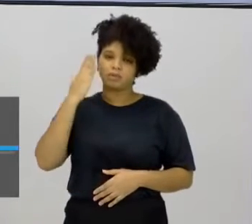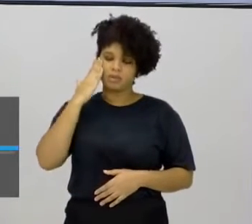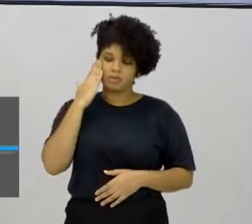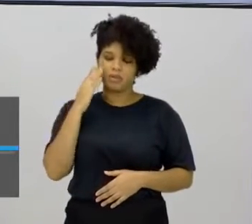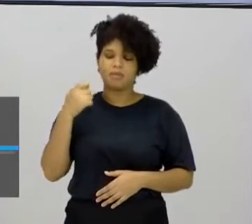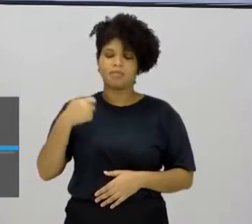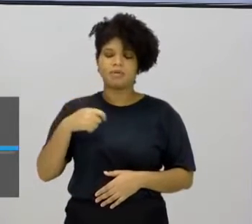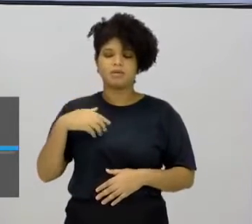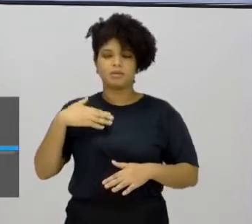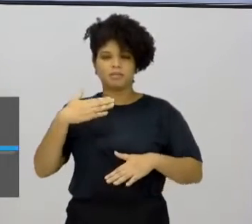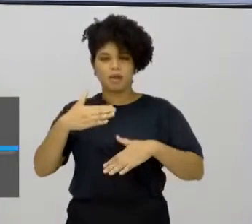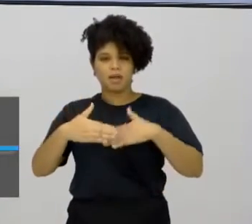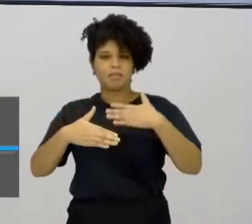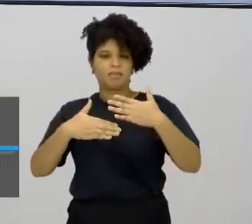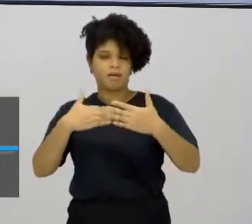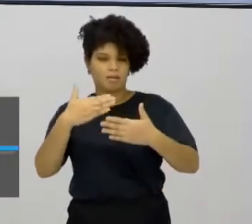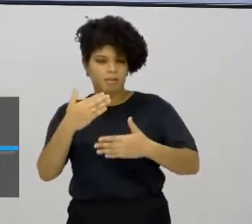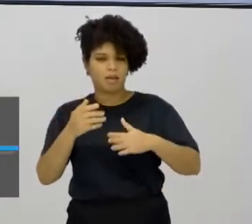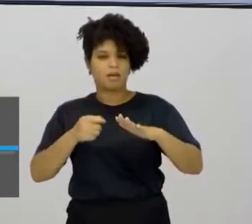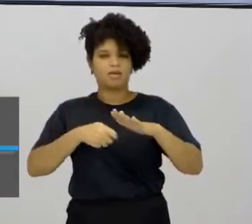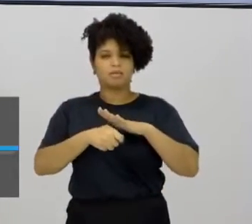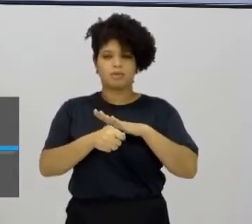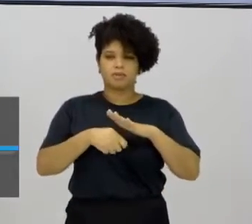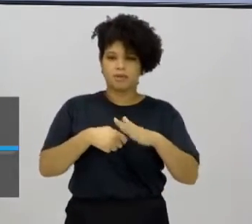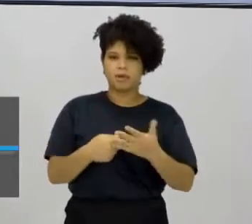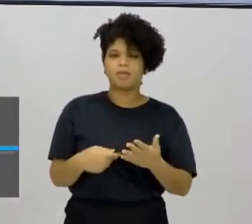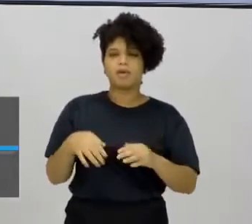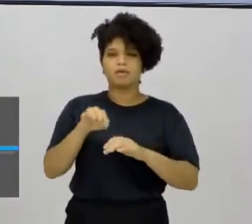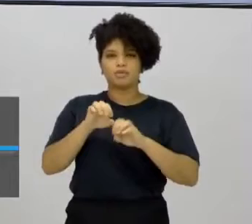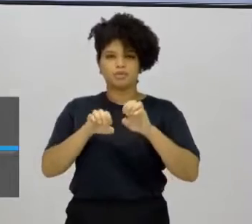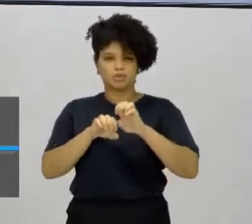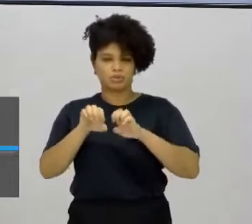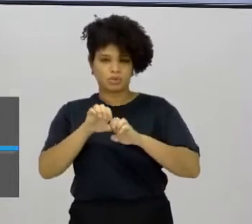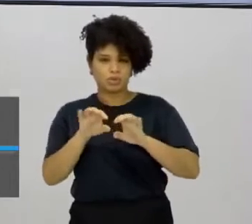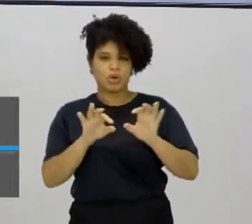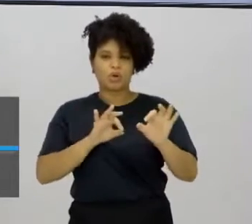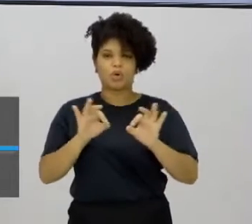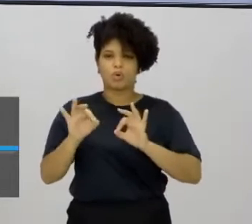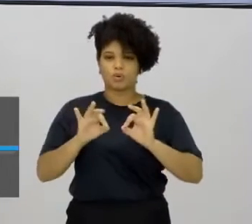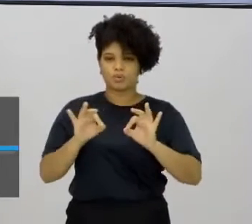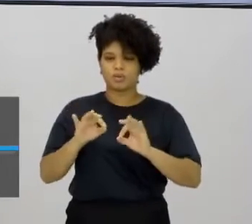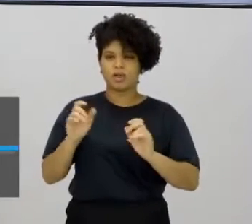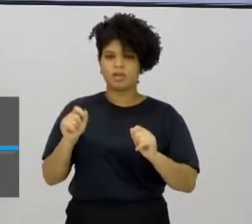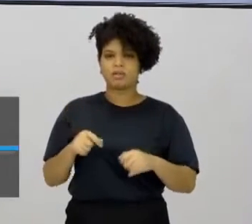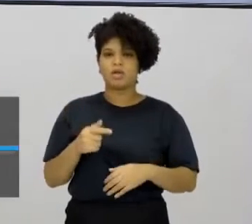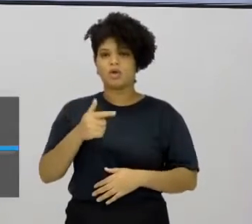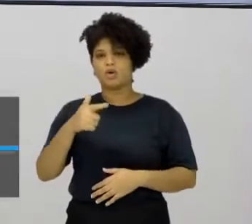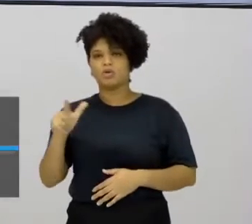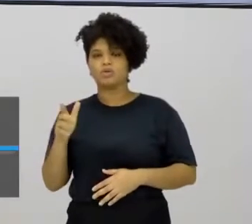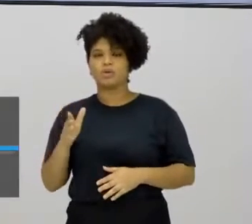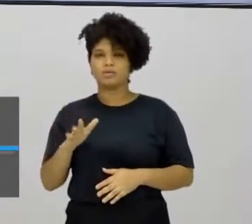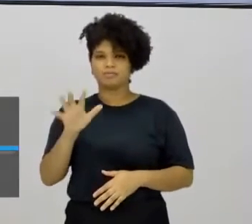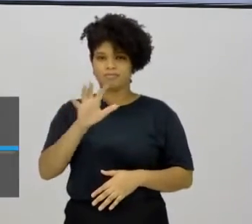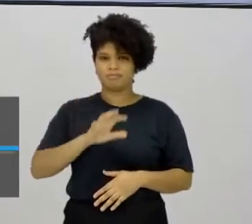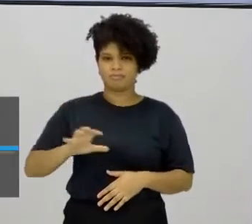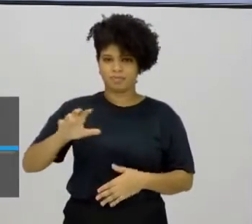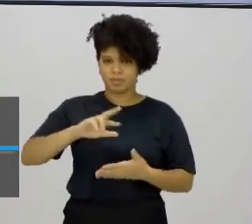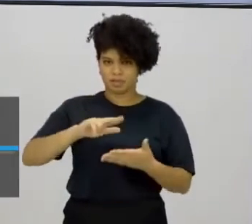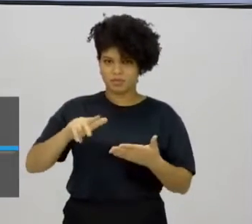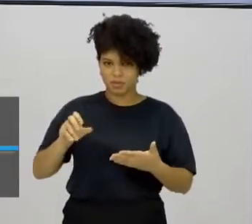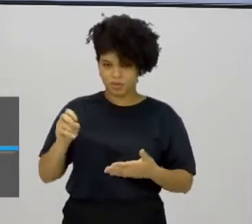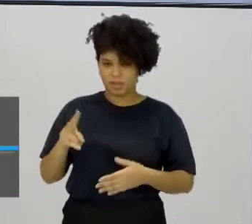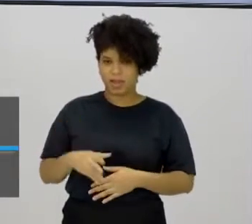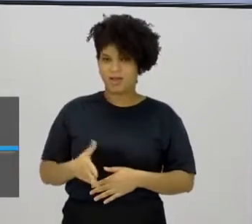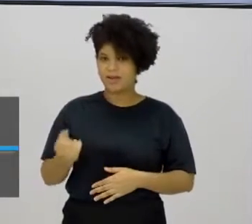ter um processo de investimento, infraestrutura, e aí logicamente se alocam para outras regiões. Tá